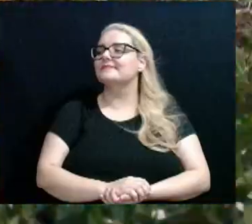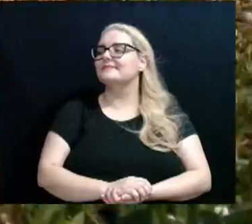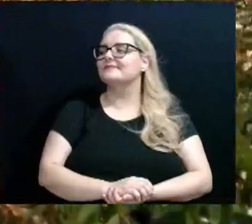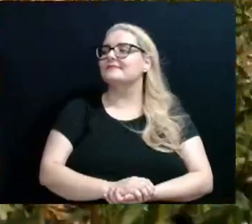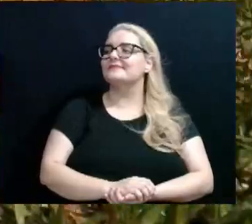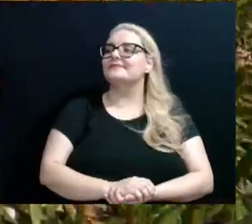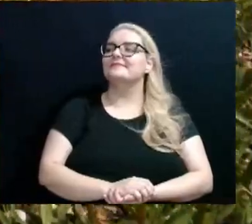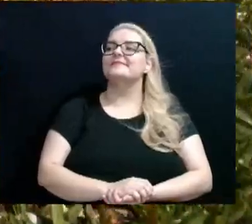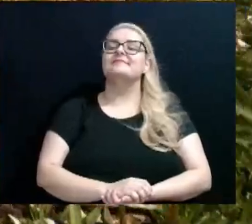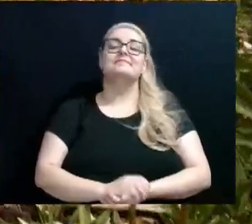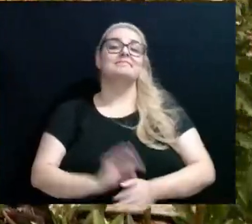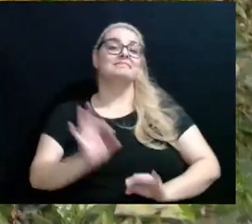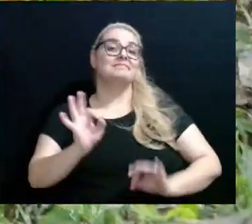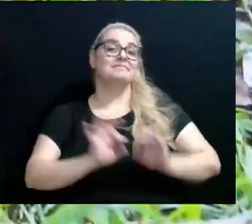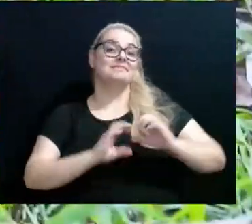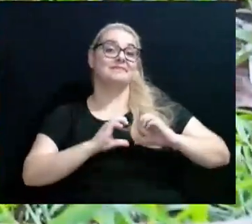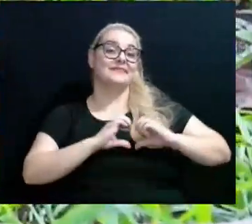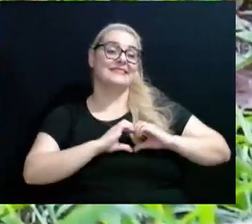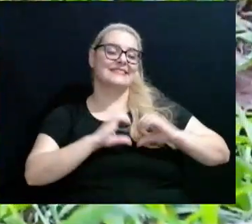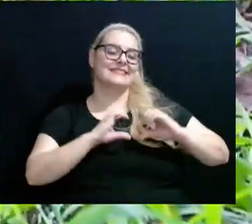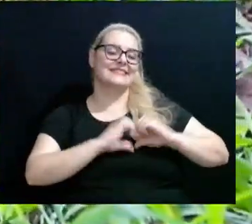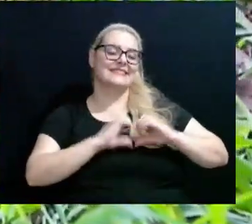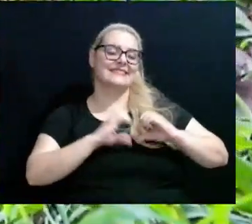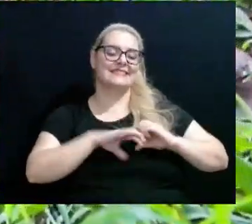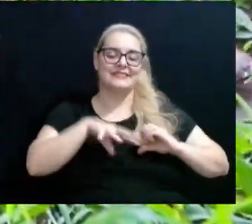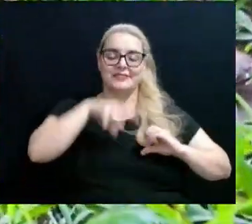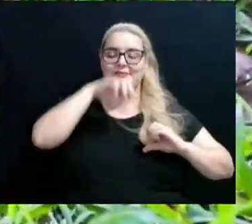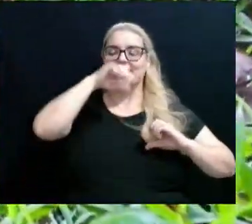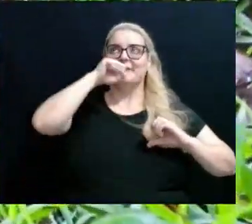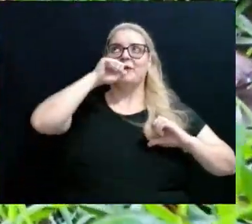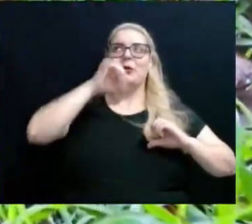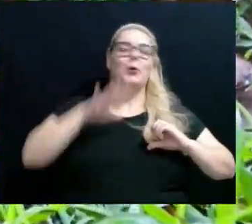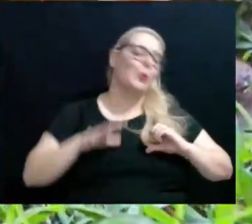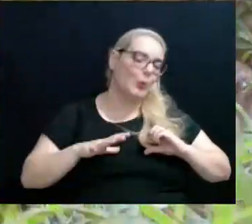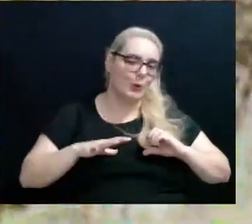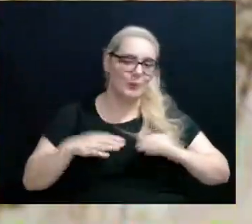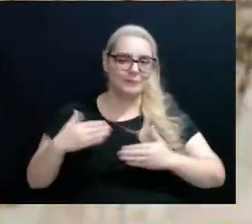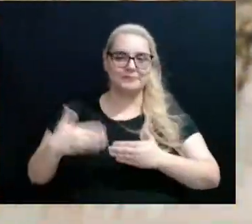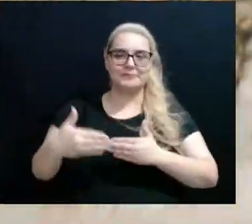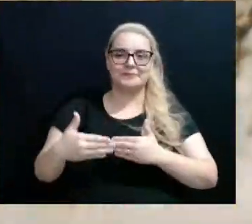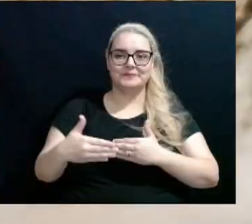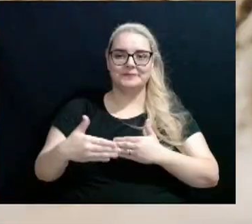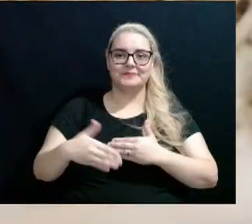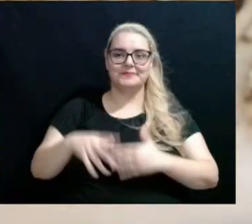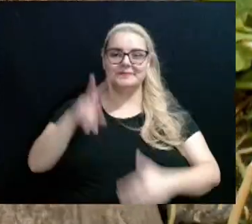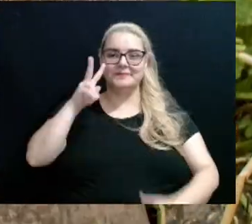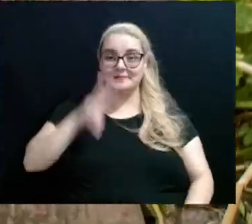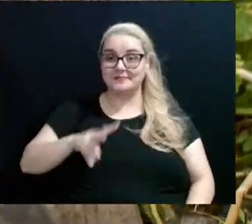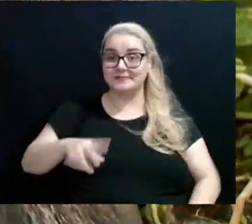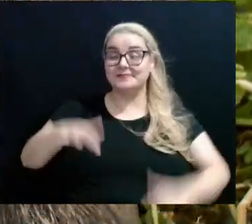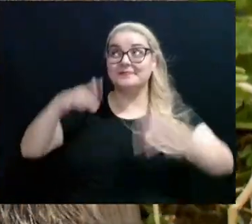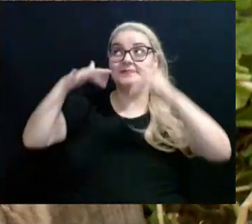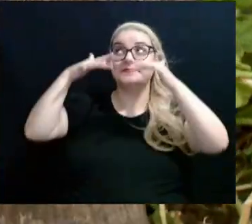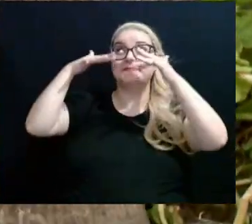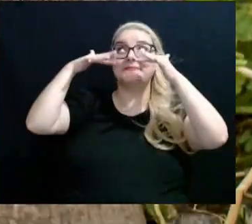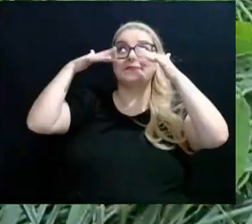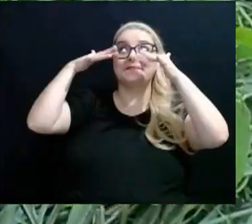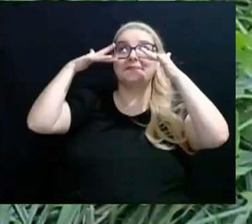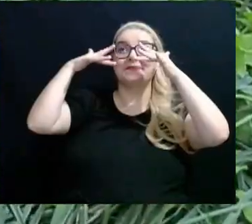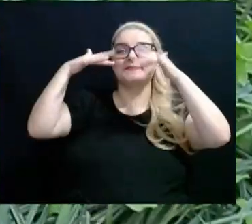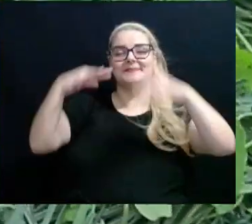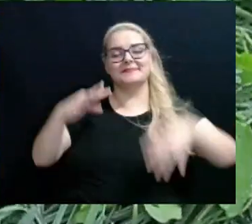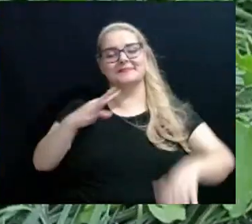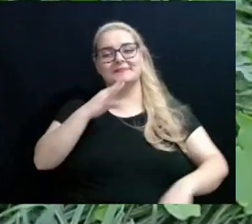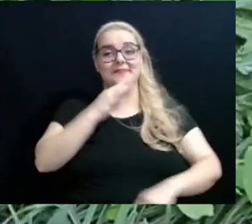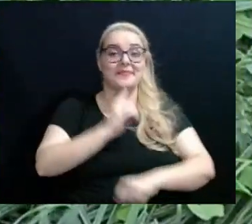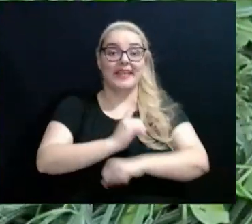Prepare o seu coração, respire fundo, porque a seguir você vai conhecer olhinhos brilhantes,